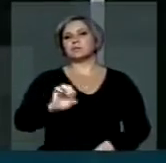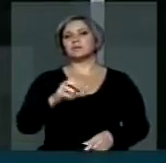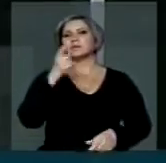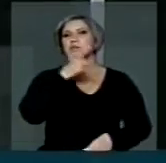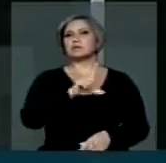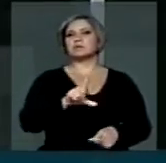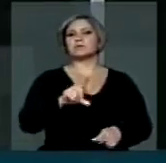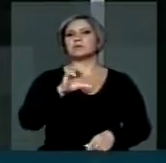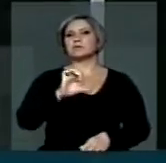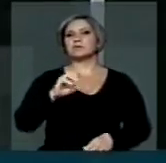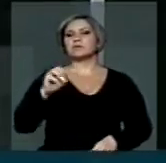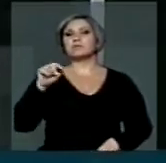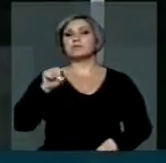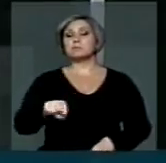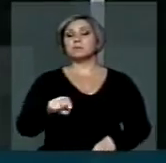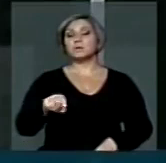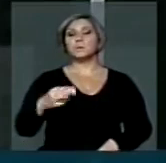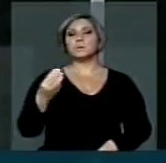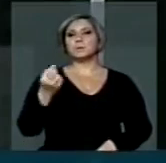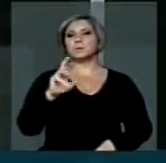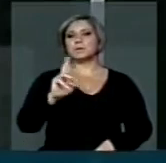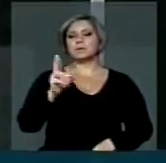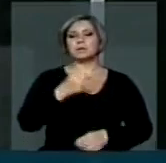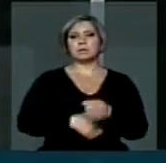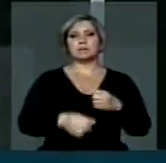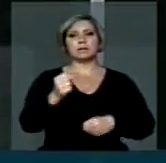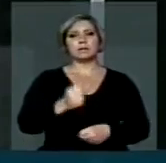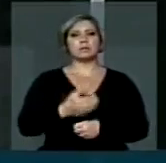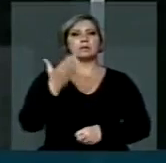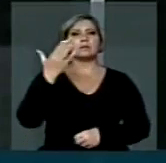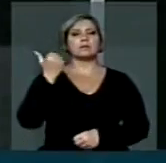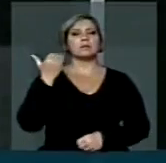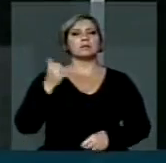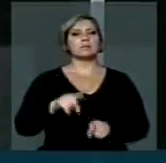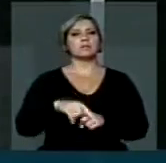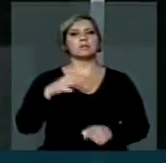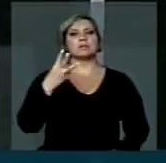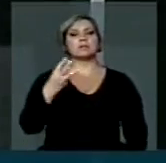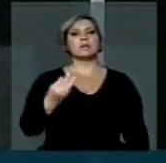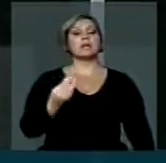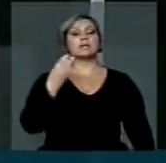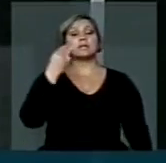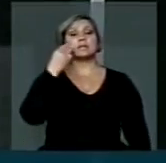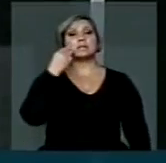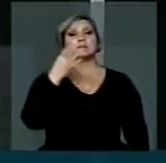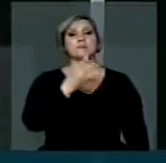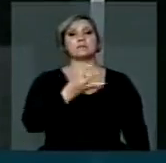apenas R$ 900 mil. No ano passado, executou